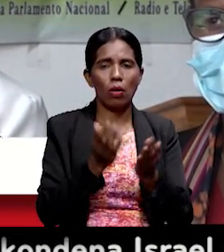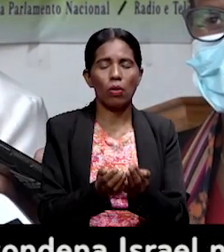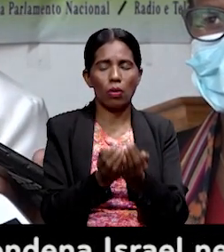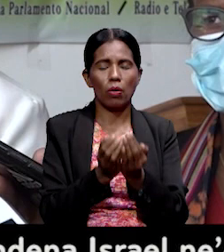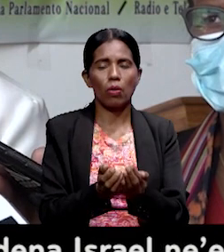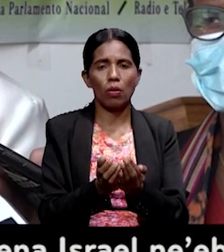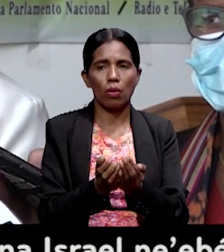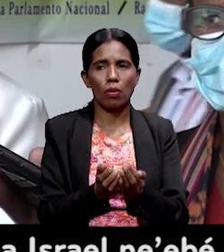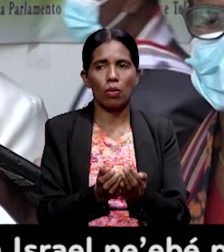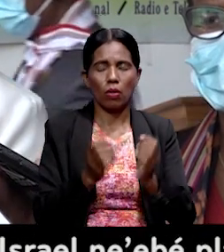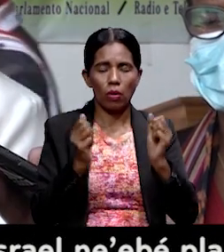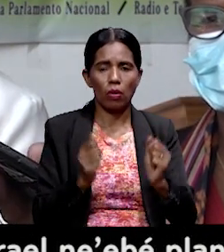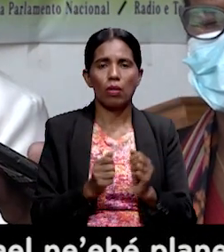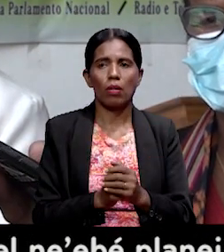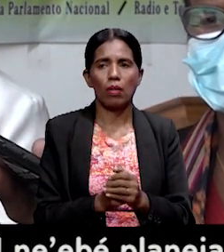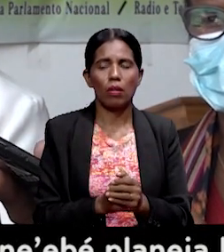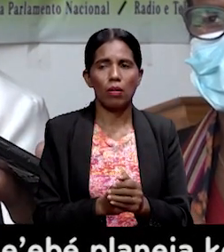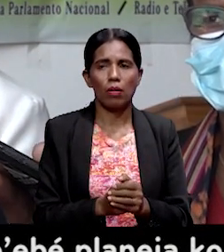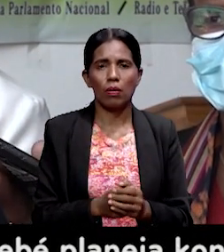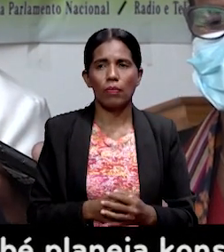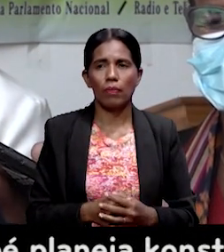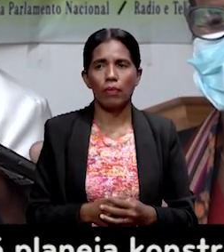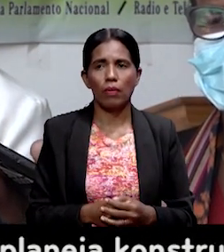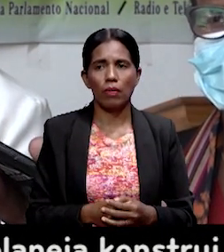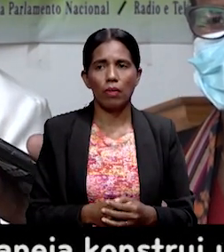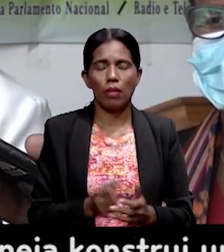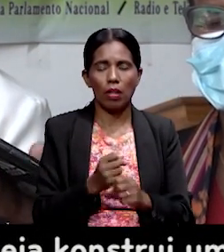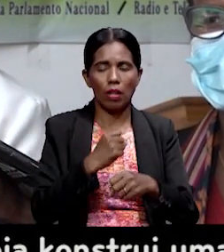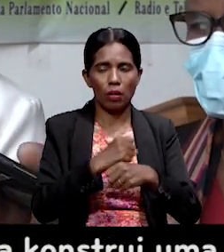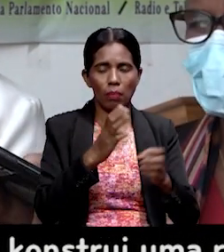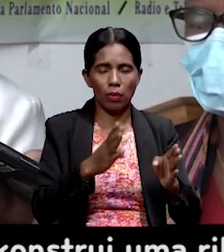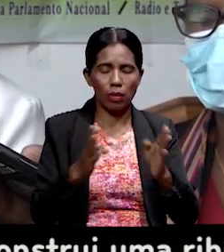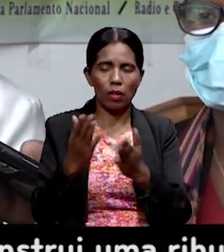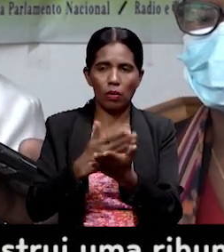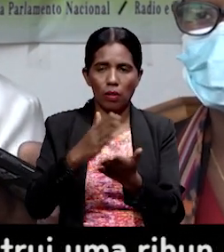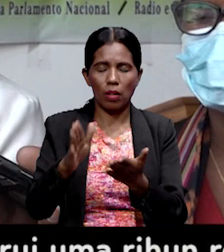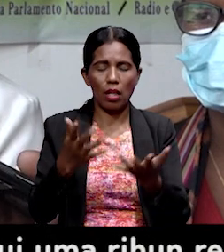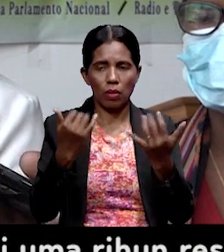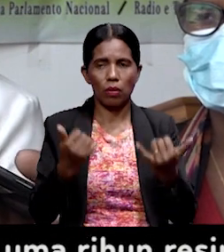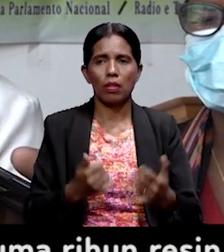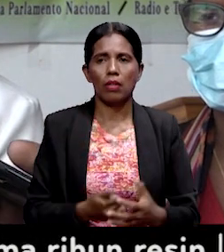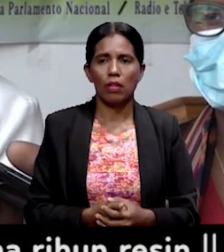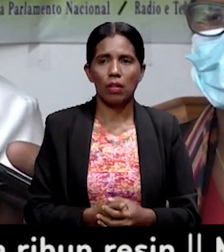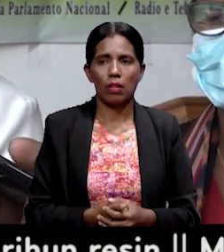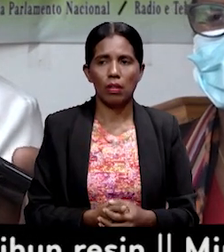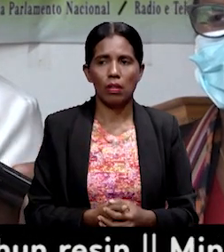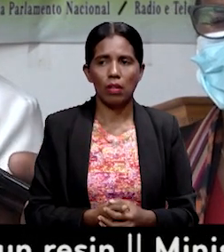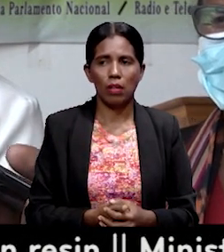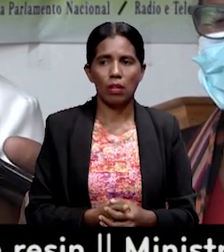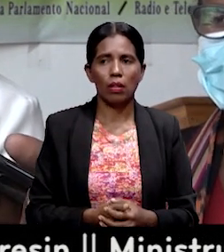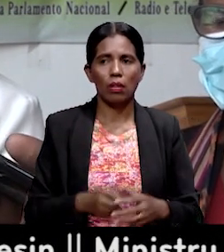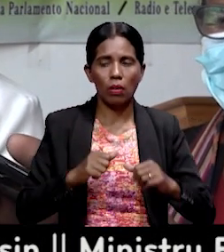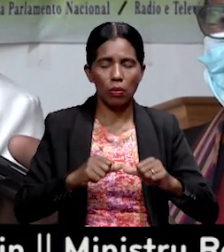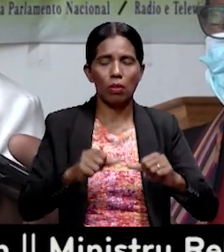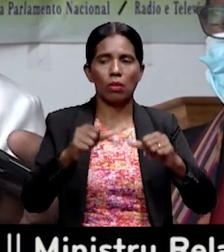kompanya lokal na atu sada halo halo proseso at sos agora daw negosiasyon la makase la